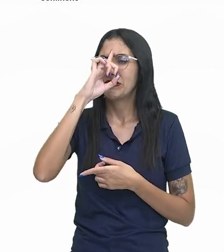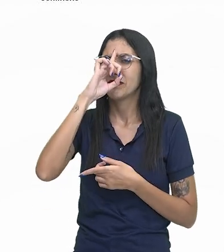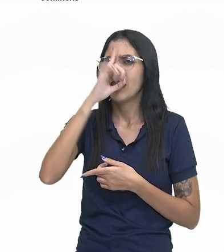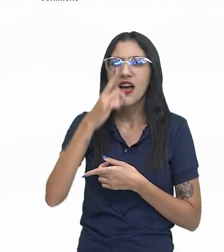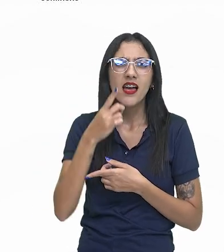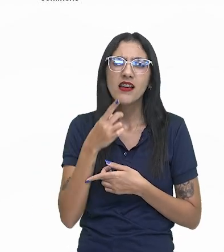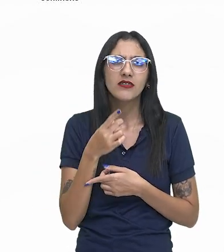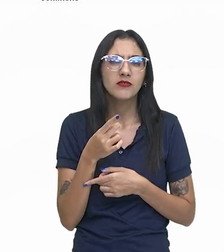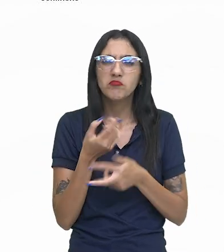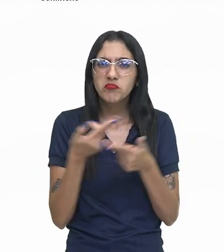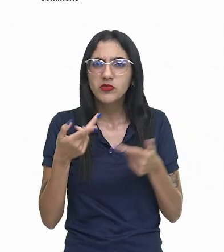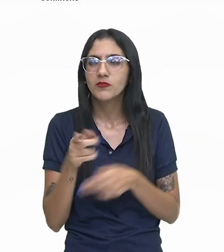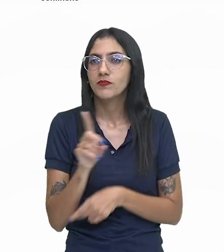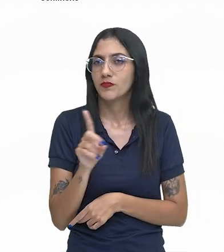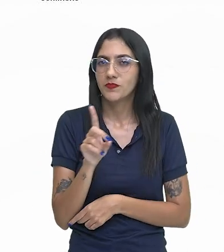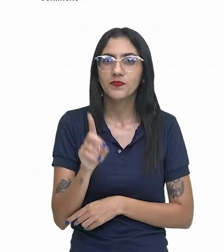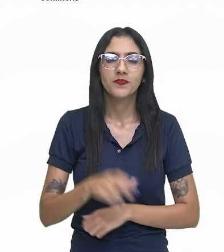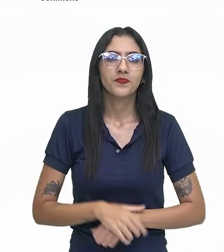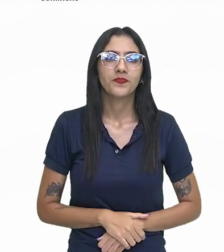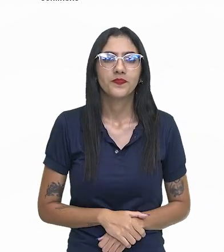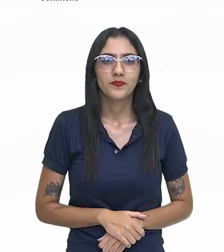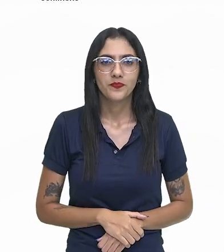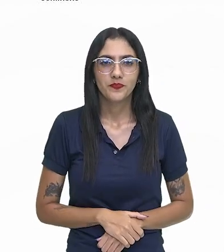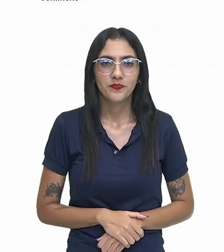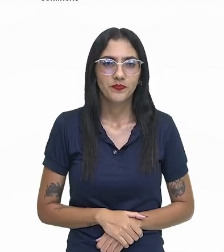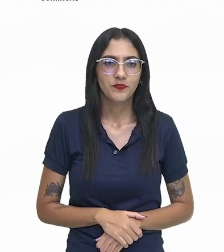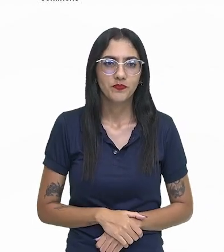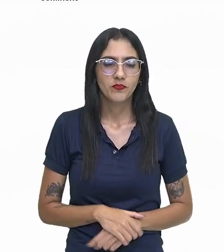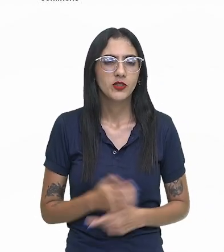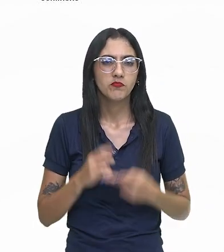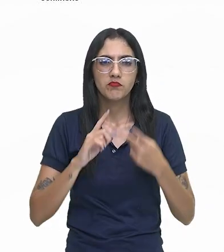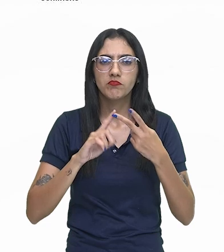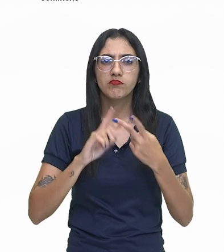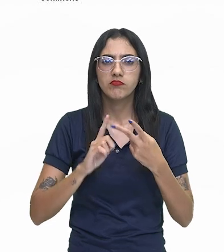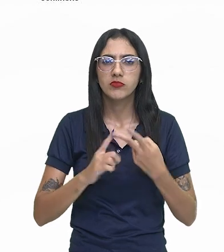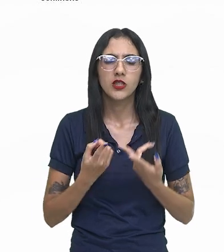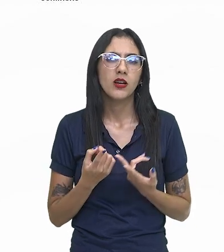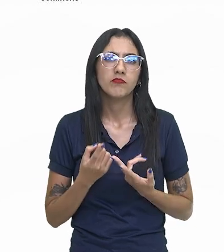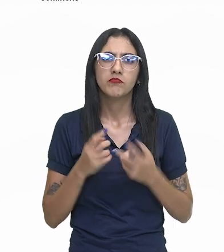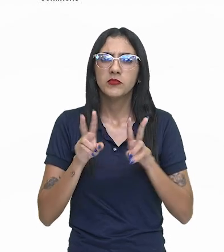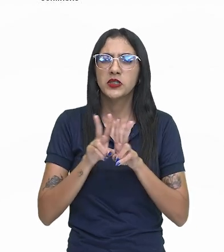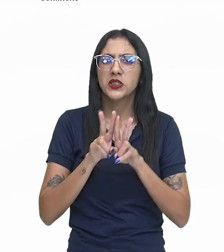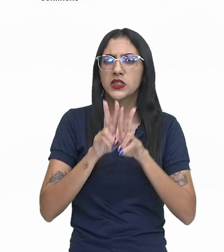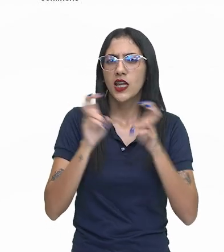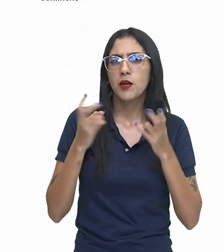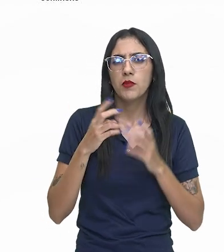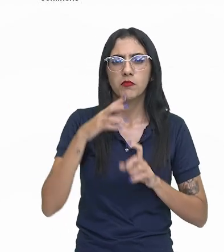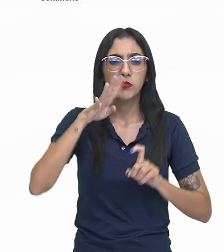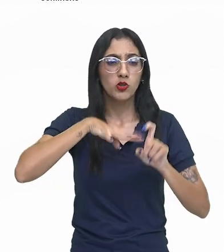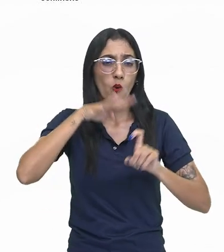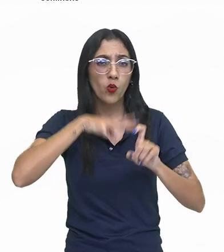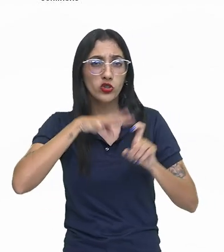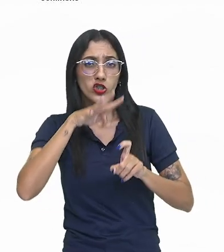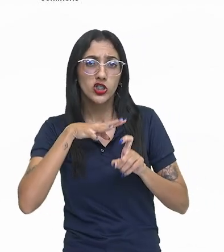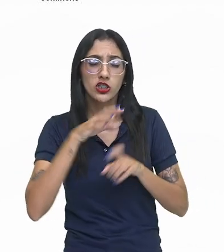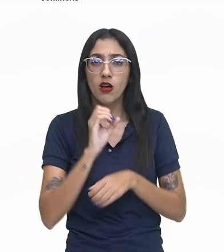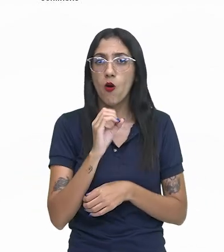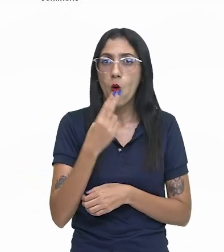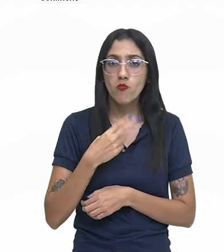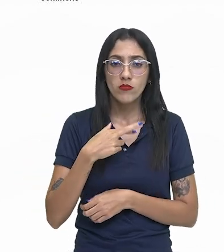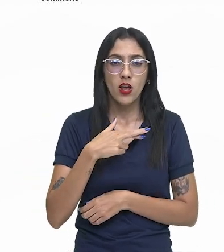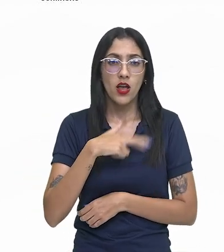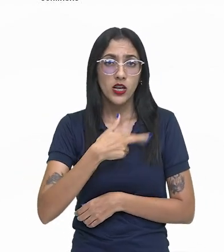subjetivismo, né? Idealização. Rejeição a temas metafísicos, como mitologia e